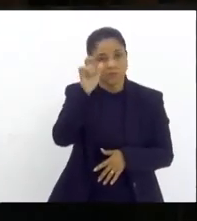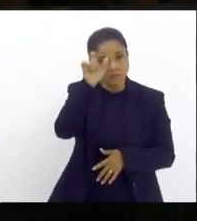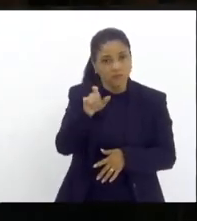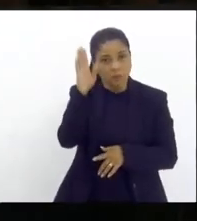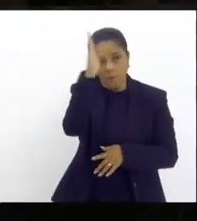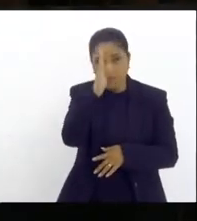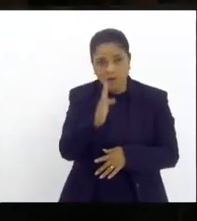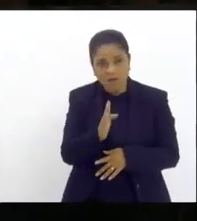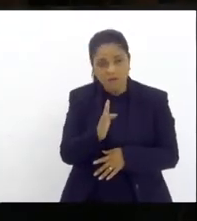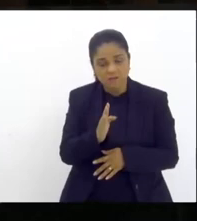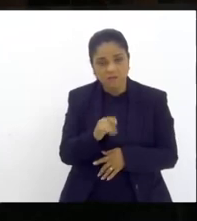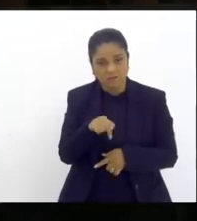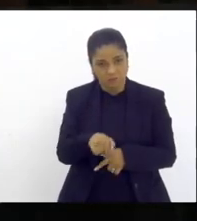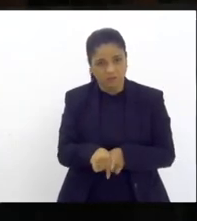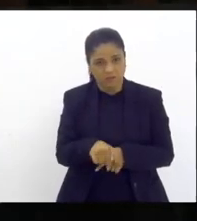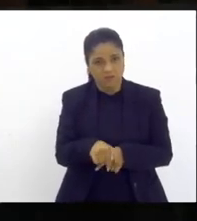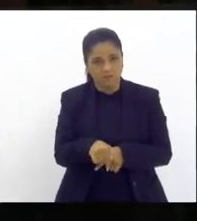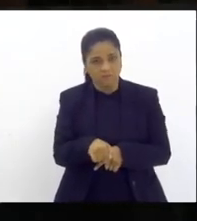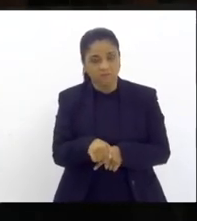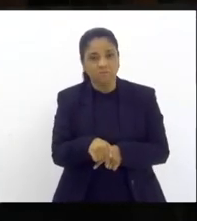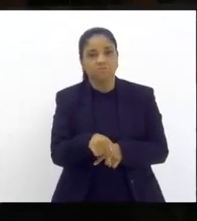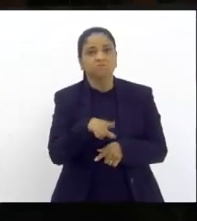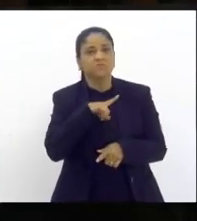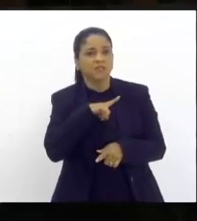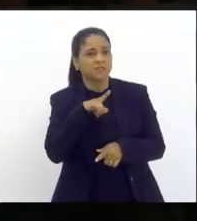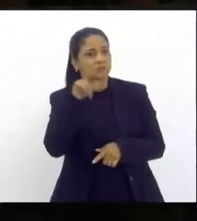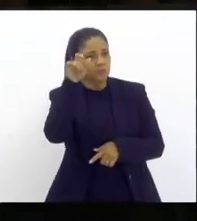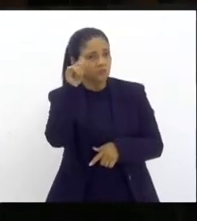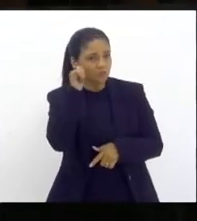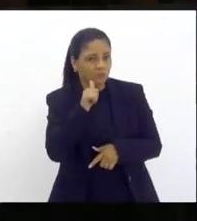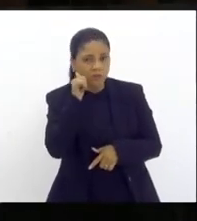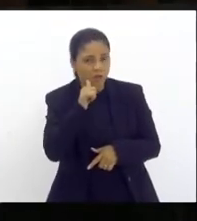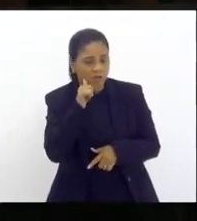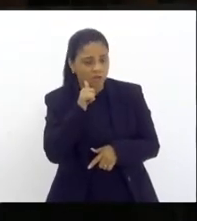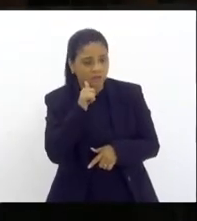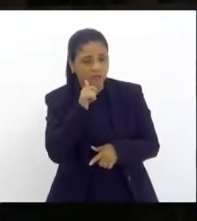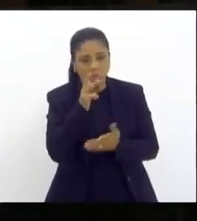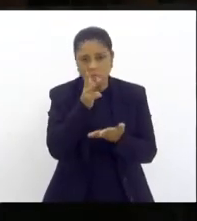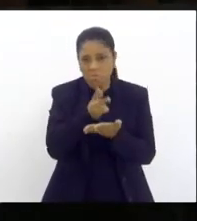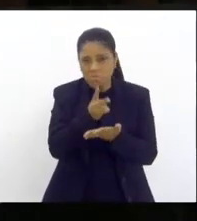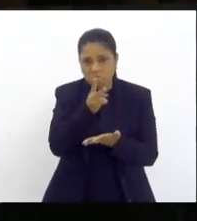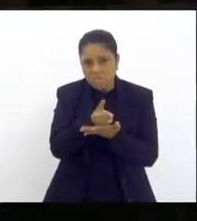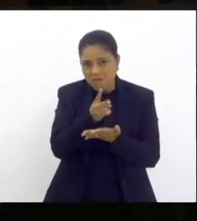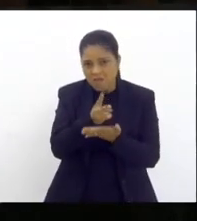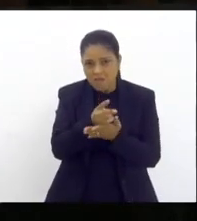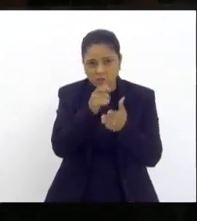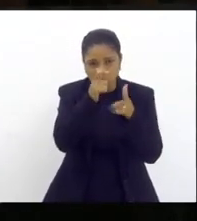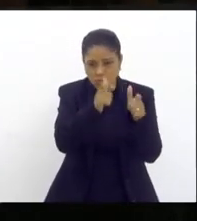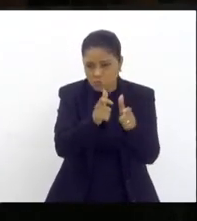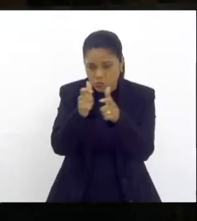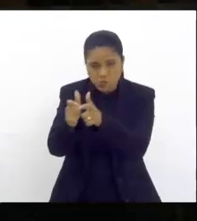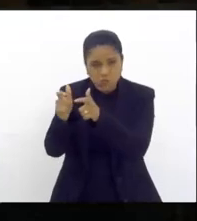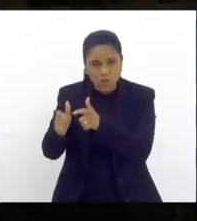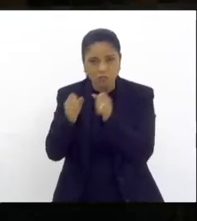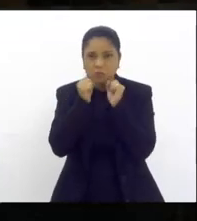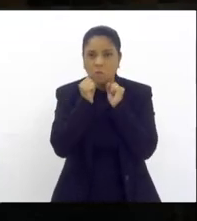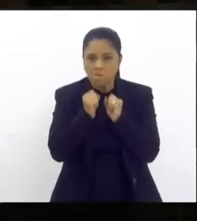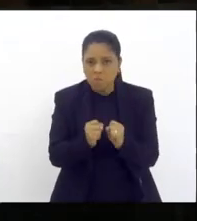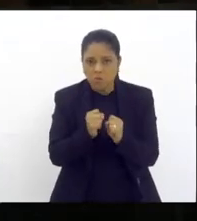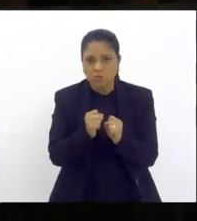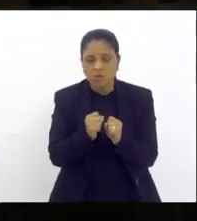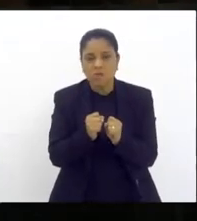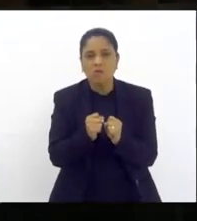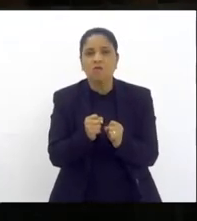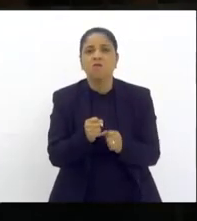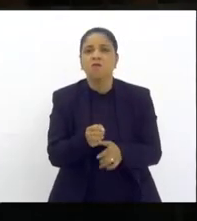e, no entanto, essas mulheres não estão nos mesmos locais, em especial nos locais de poder,